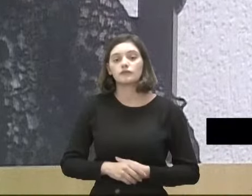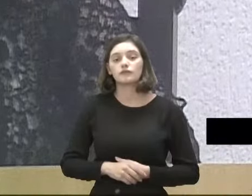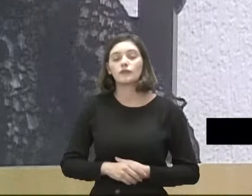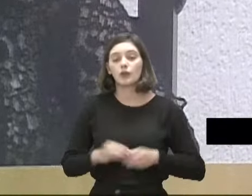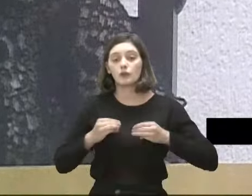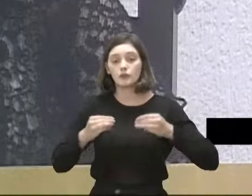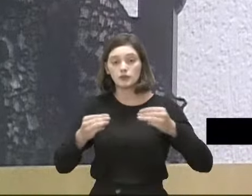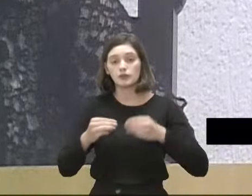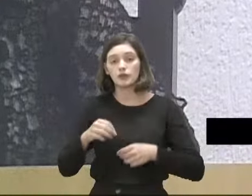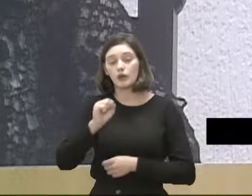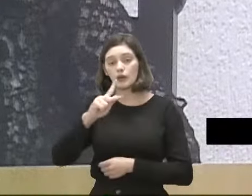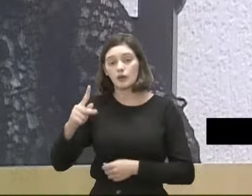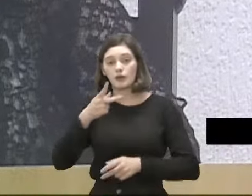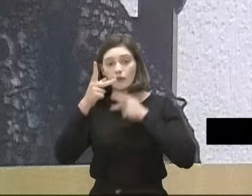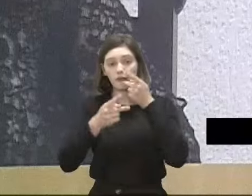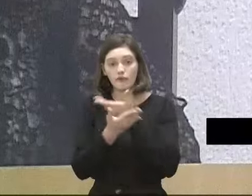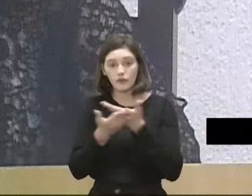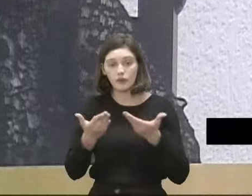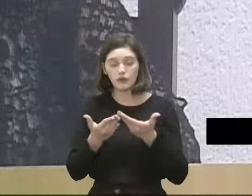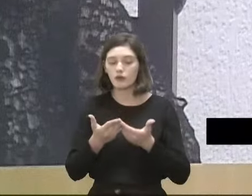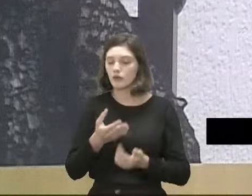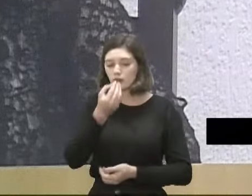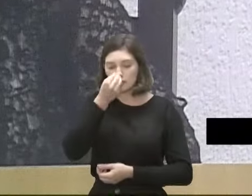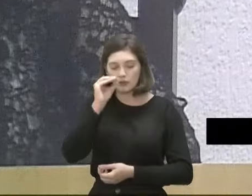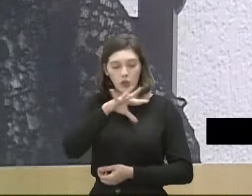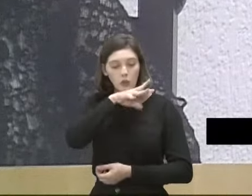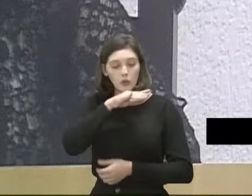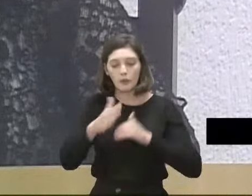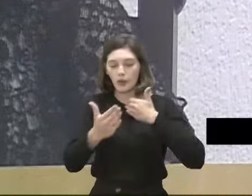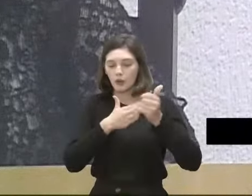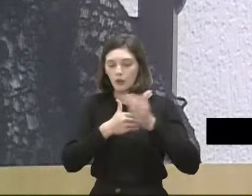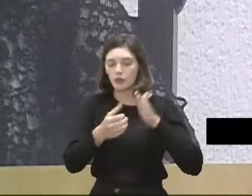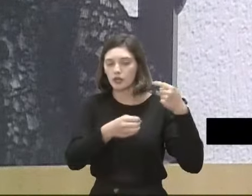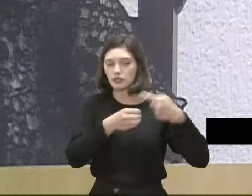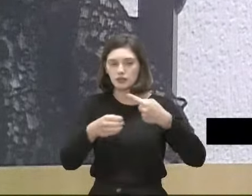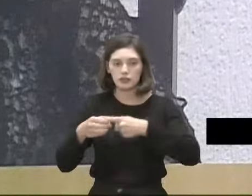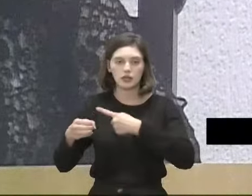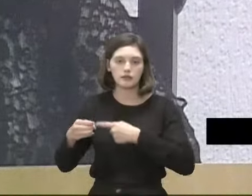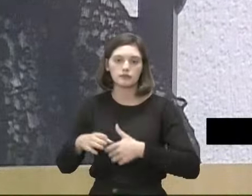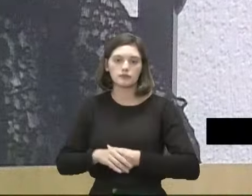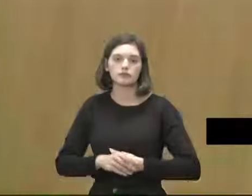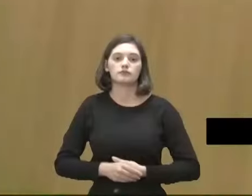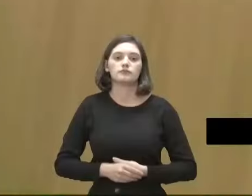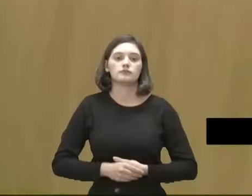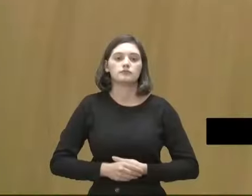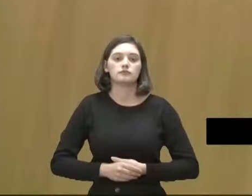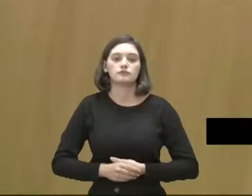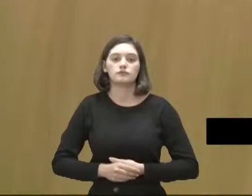Previdência, colocando esse como o pior cenário possível para qualquer município.